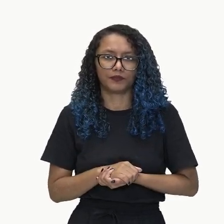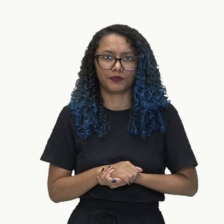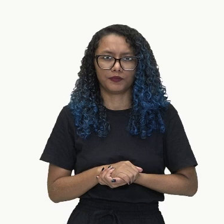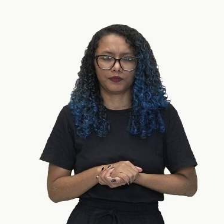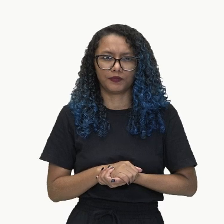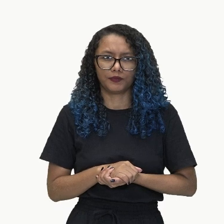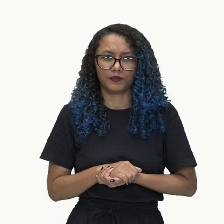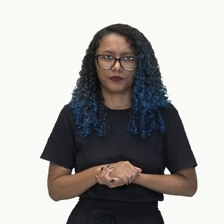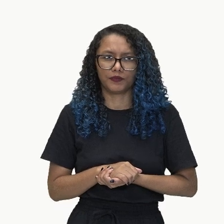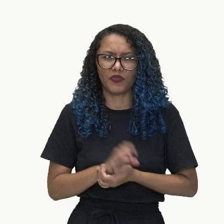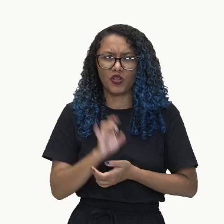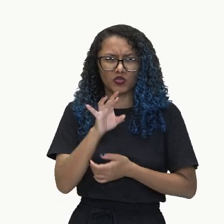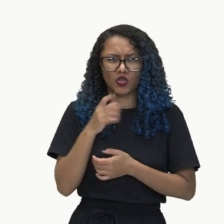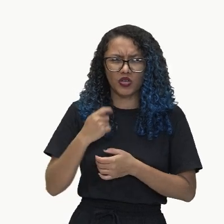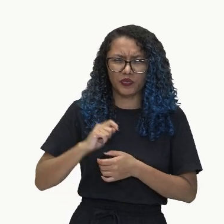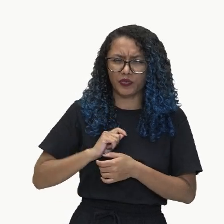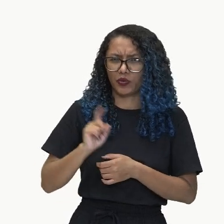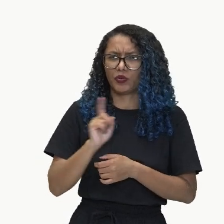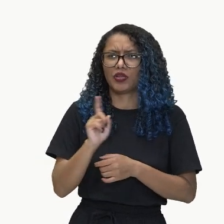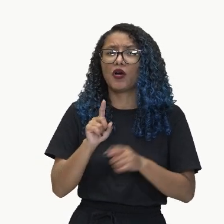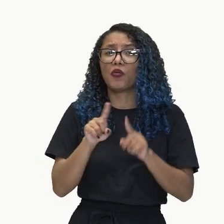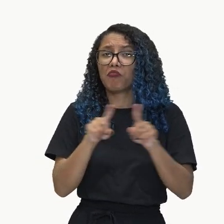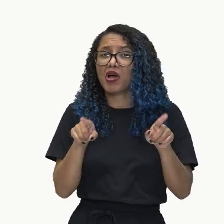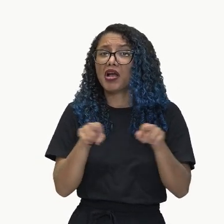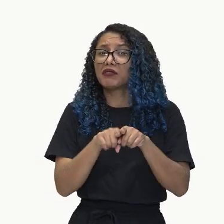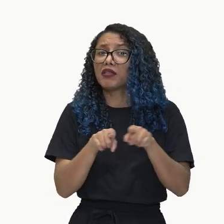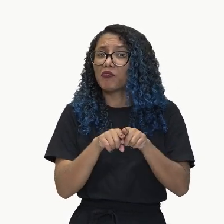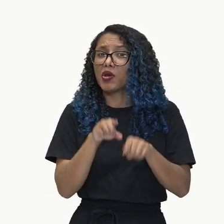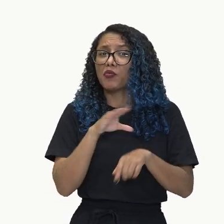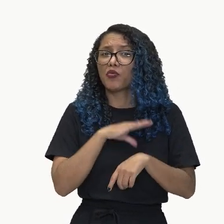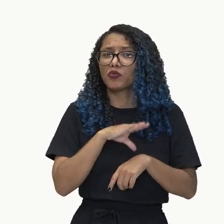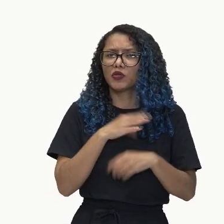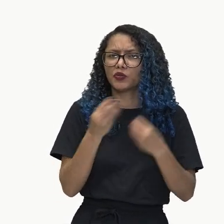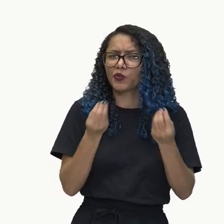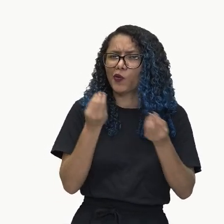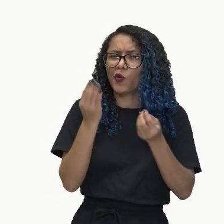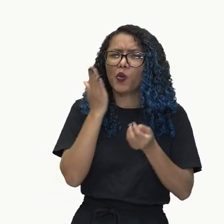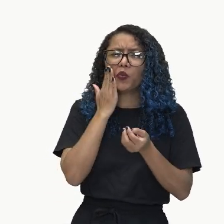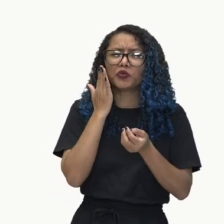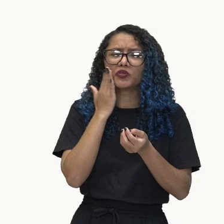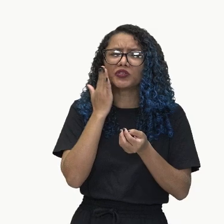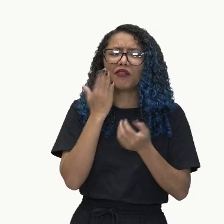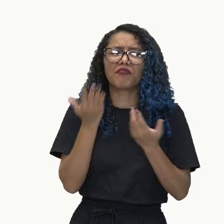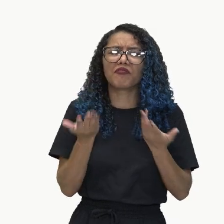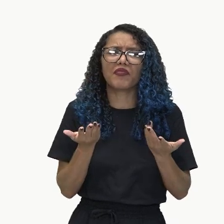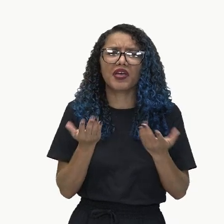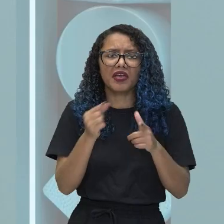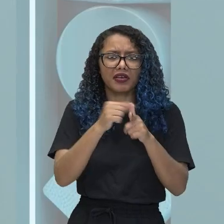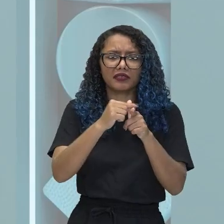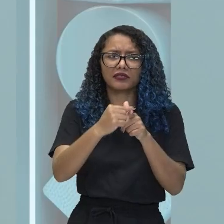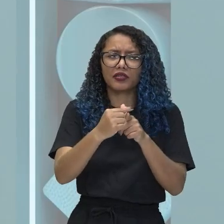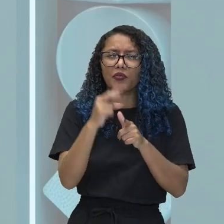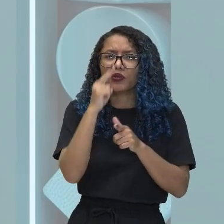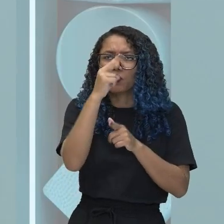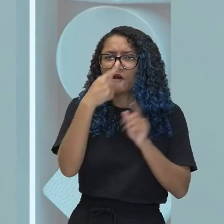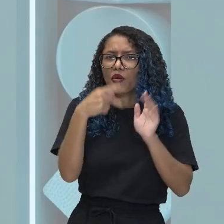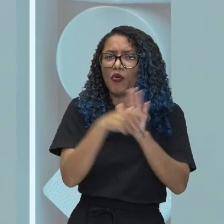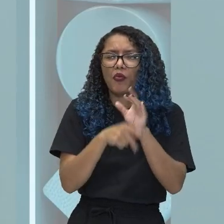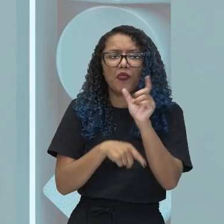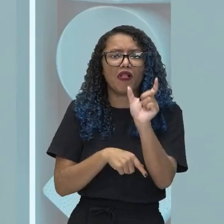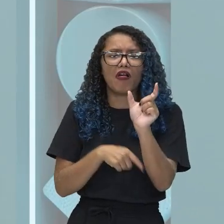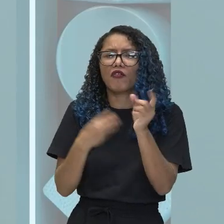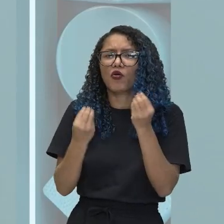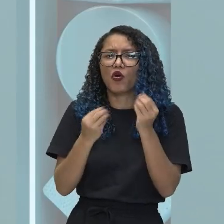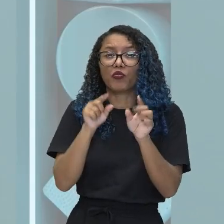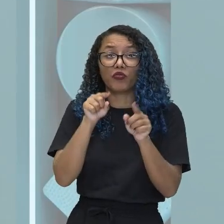não apenas na língua espanhola também na língua portuguesa como nós descobrimos o a sílaba tônica de uma palavra tente